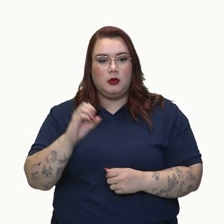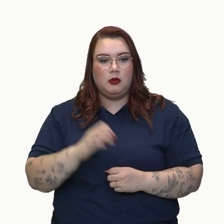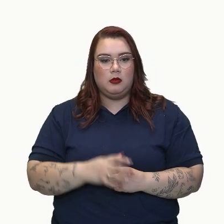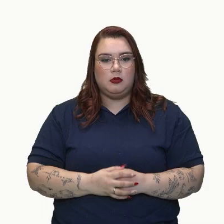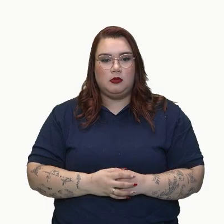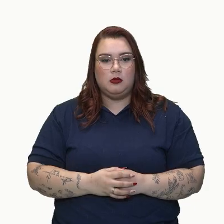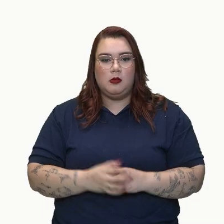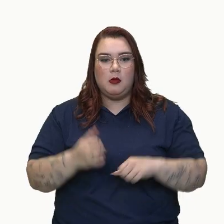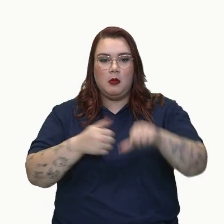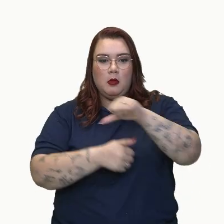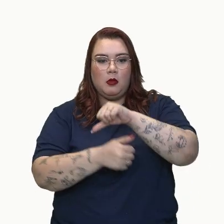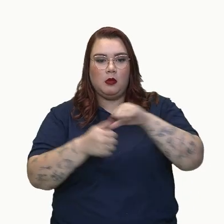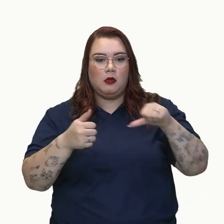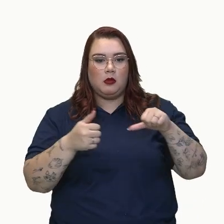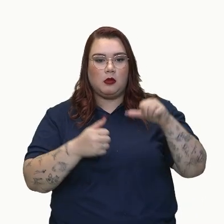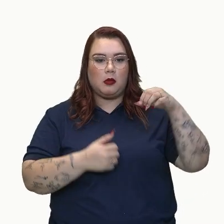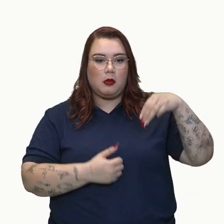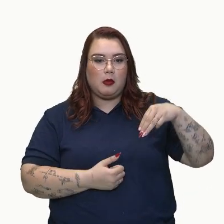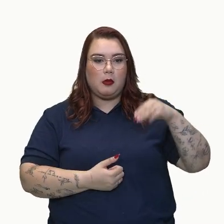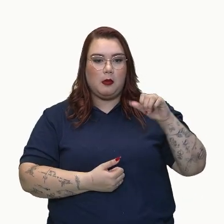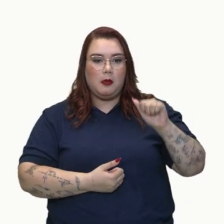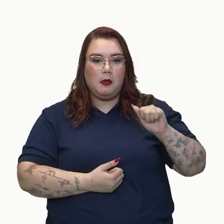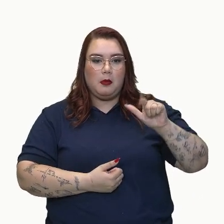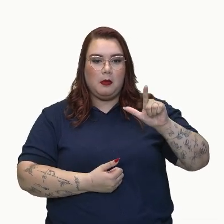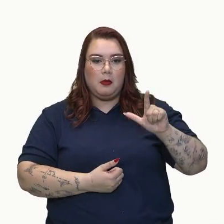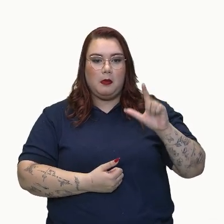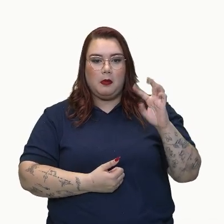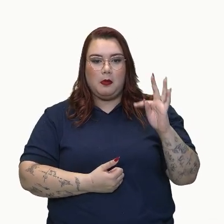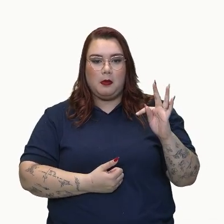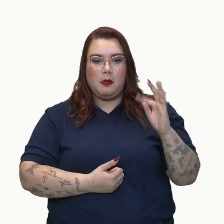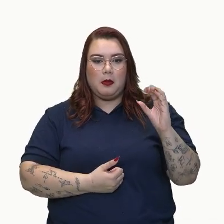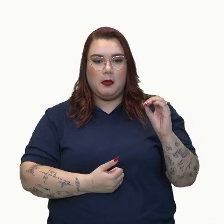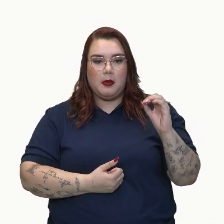e ele vai virar a maltose.